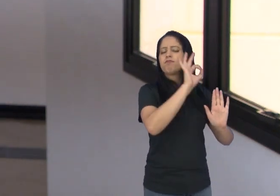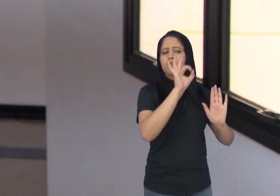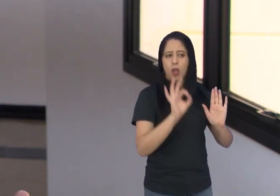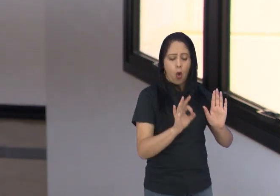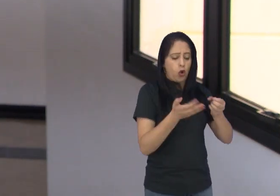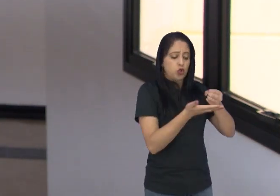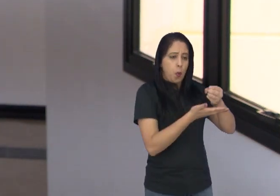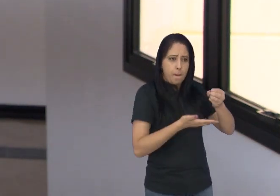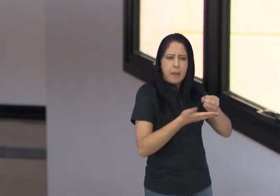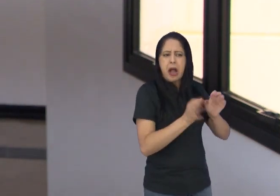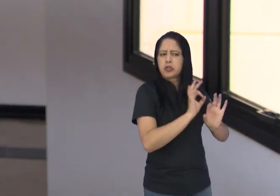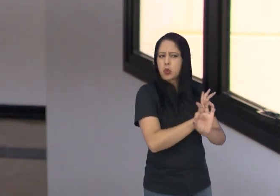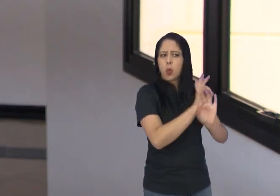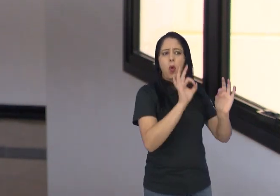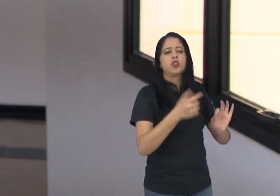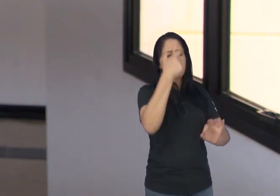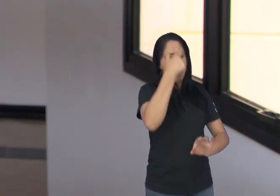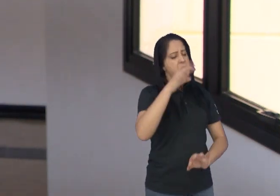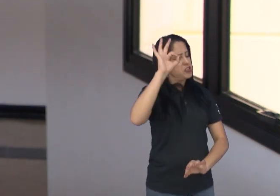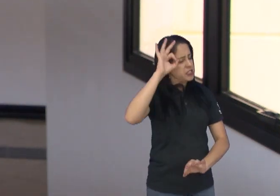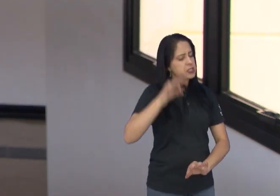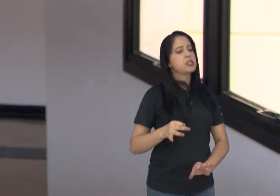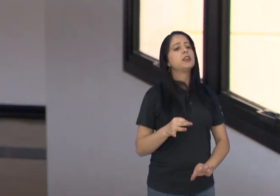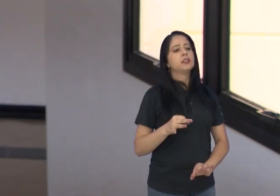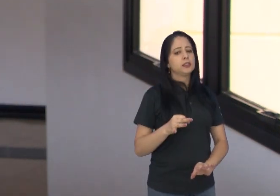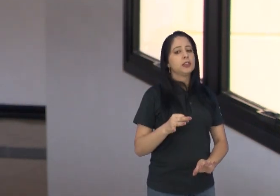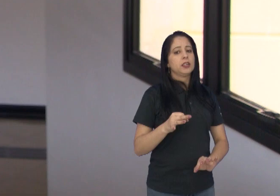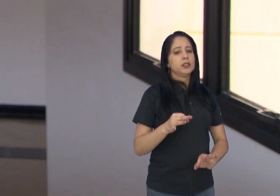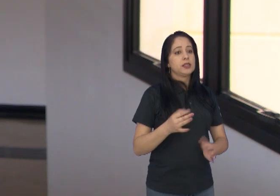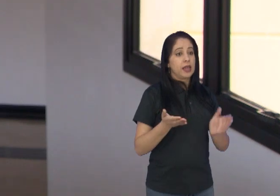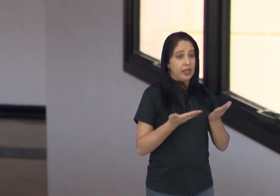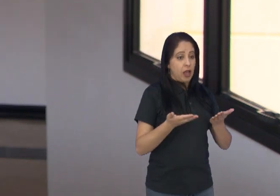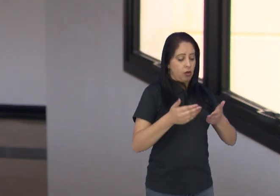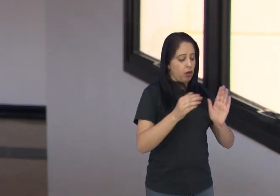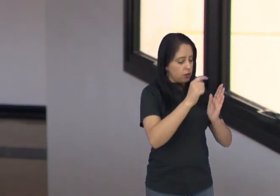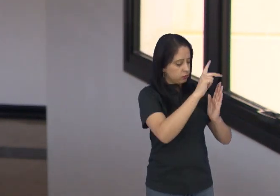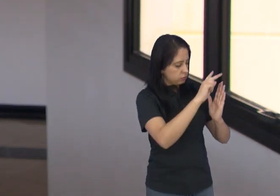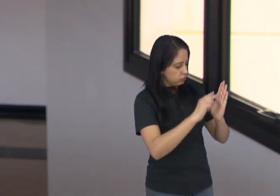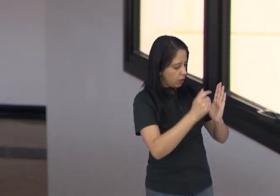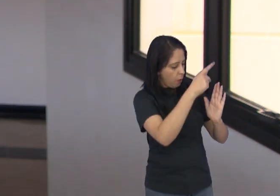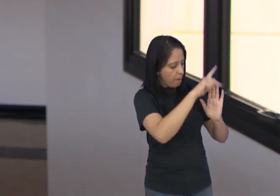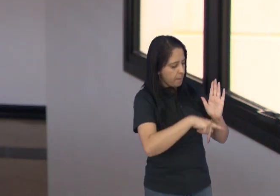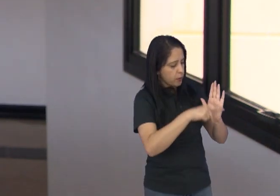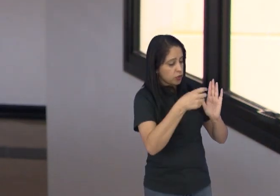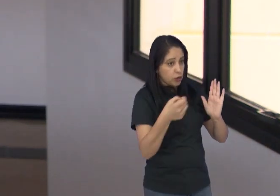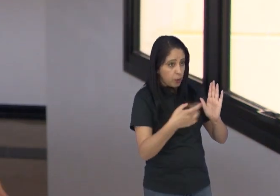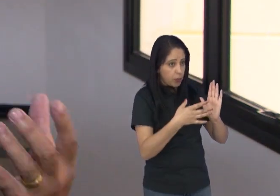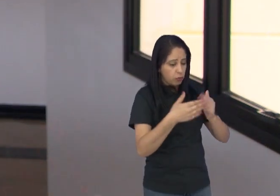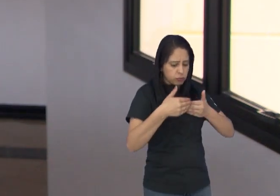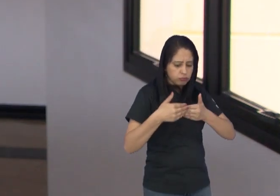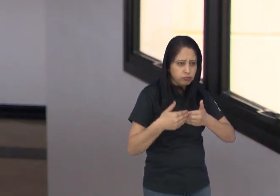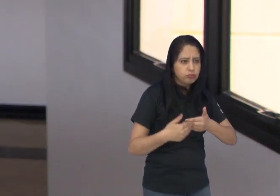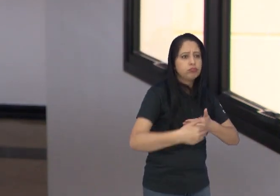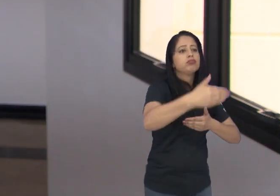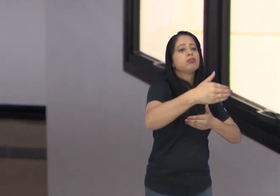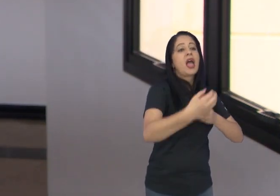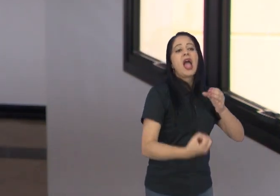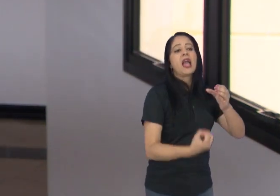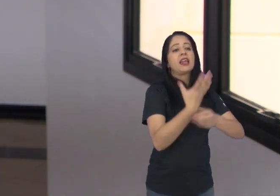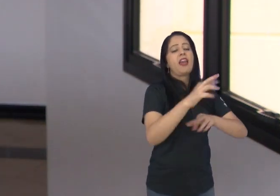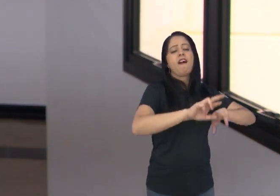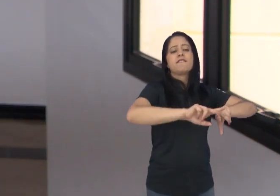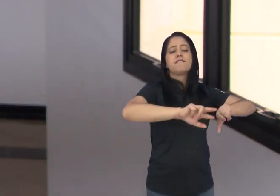embasado e eu tenho certeza absoluta que é um start para que a gente desenvolva grandes